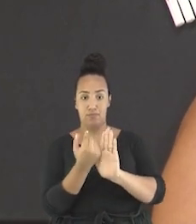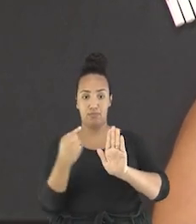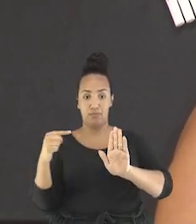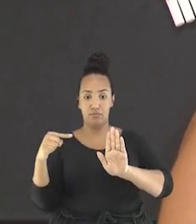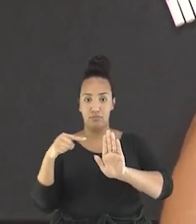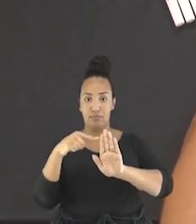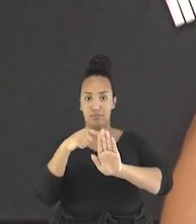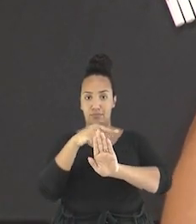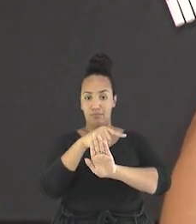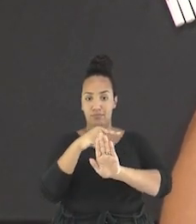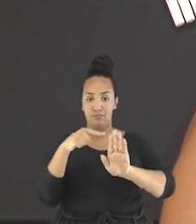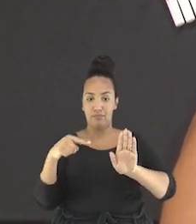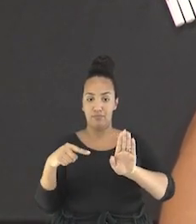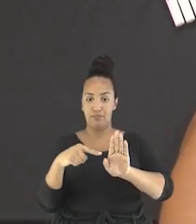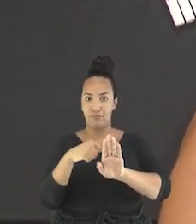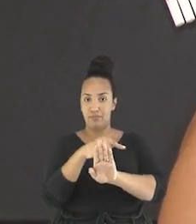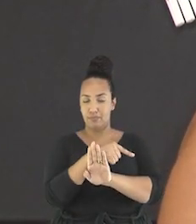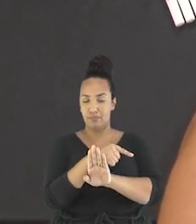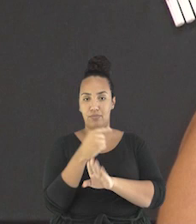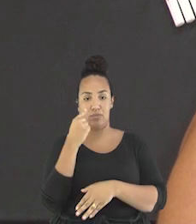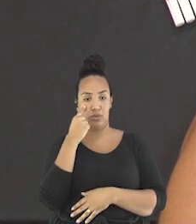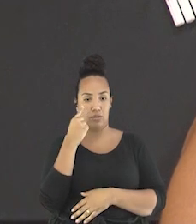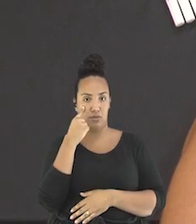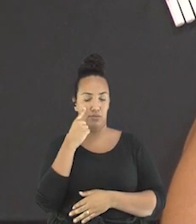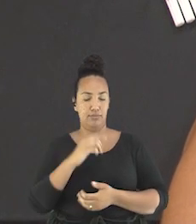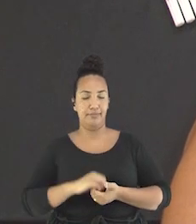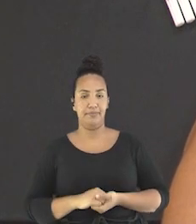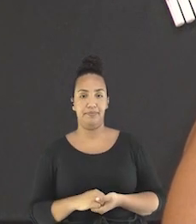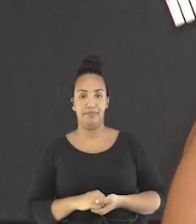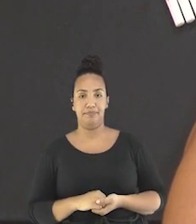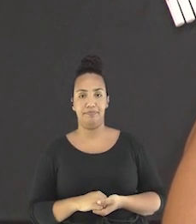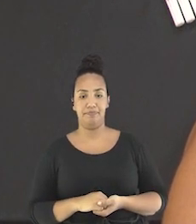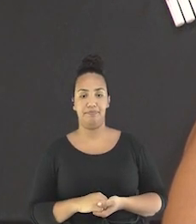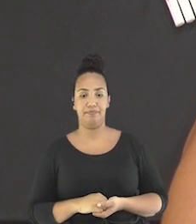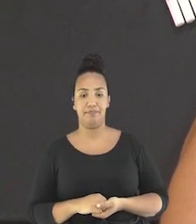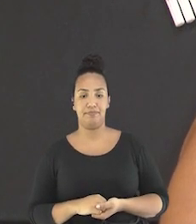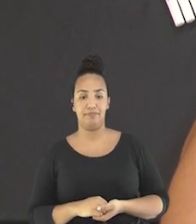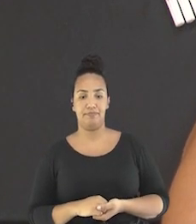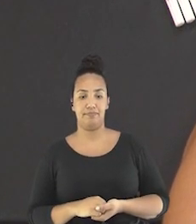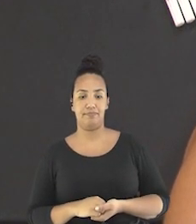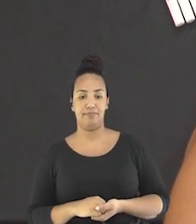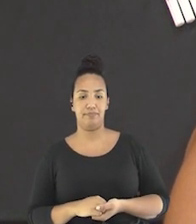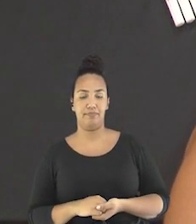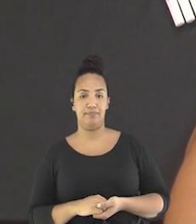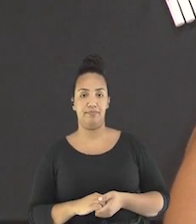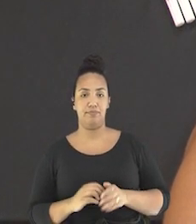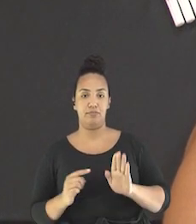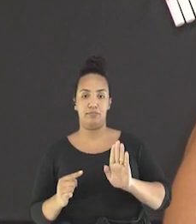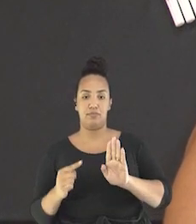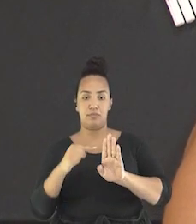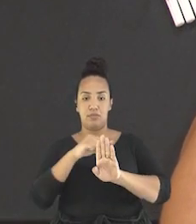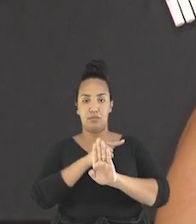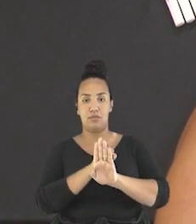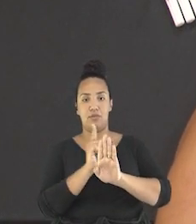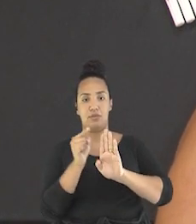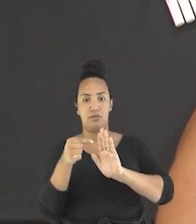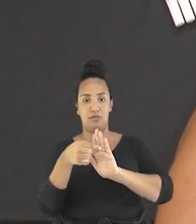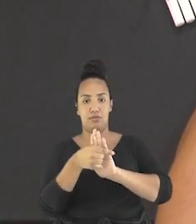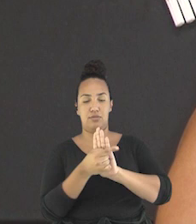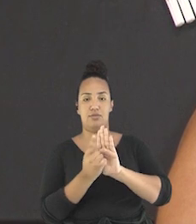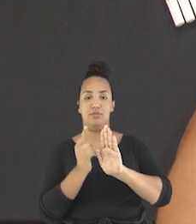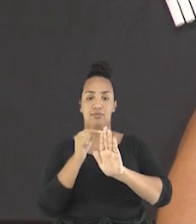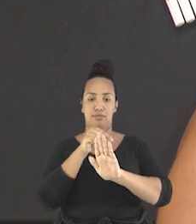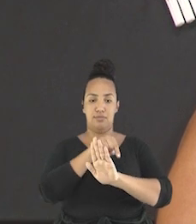aqui por baixo do desenho colorido. Então, a gente vai passar aqui por baixo em zigue-zague.